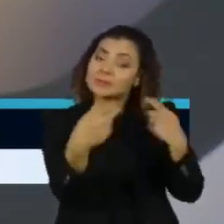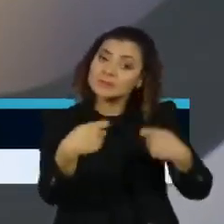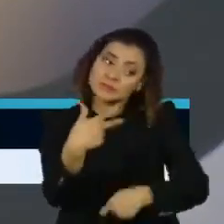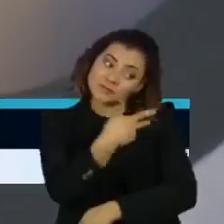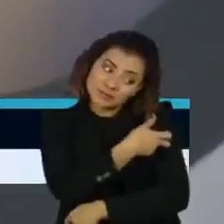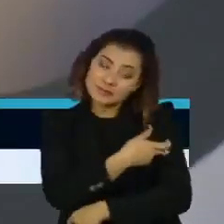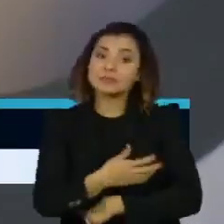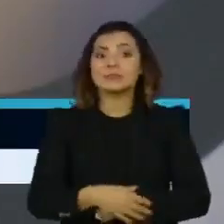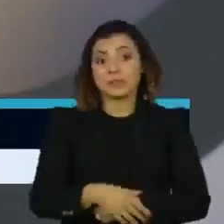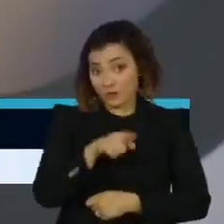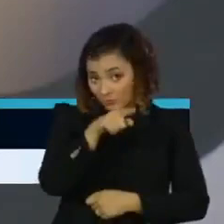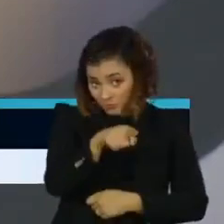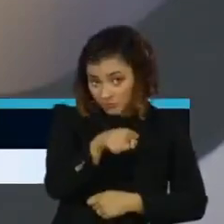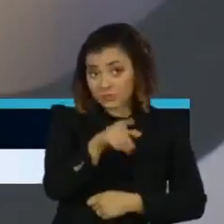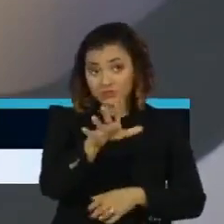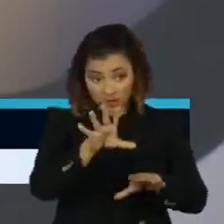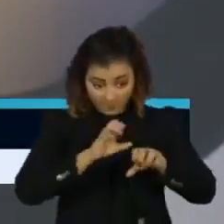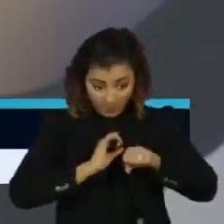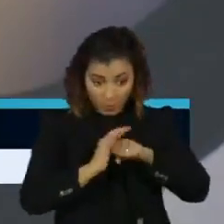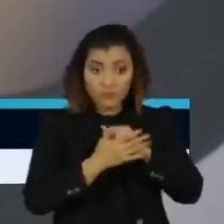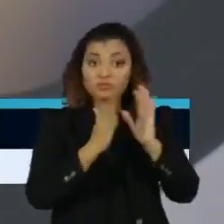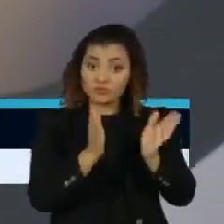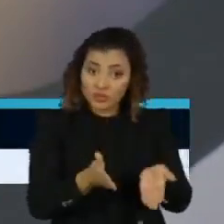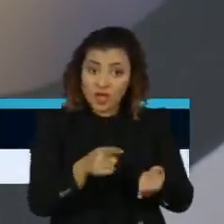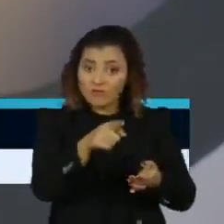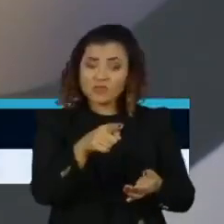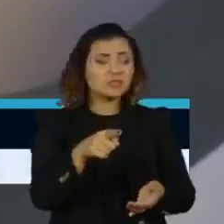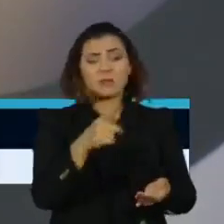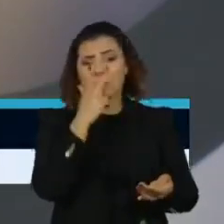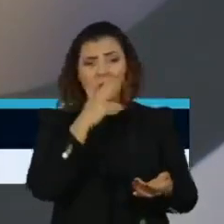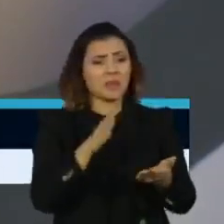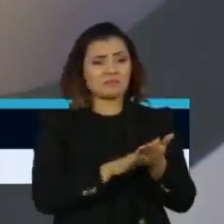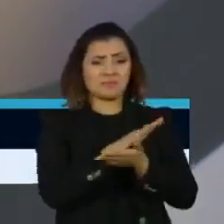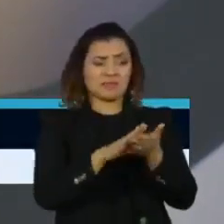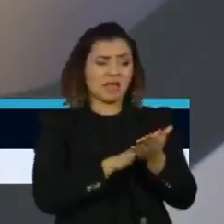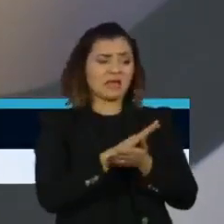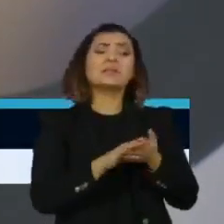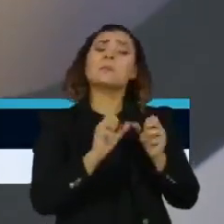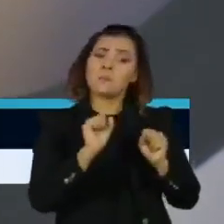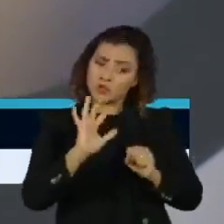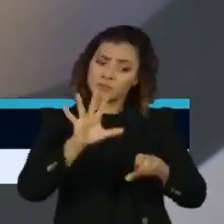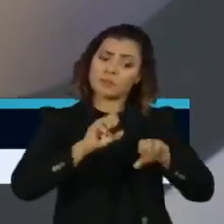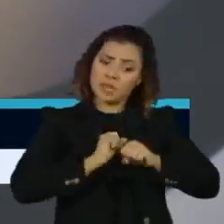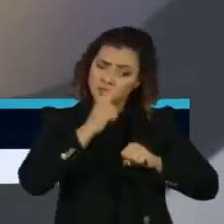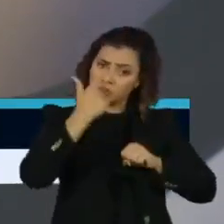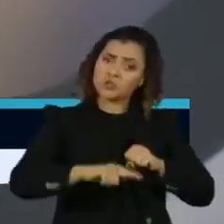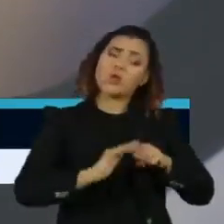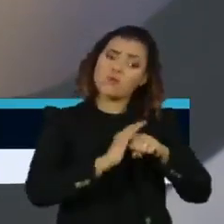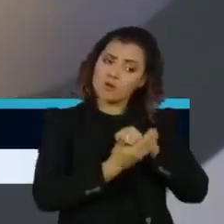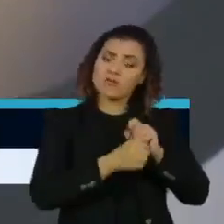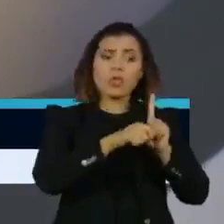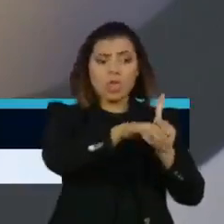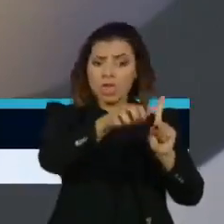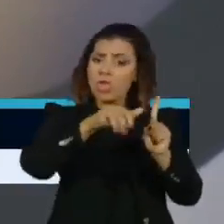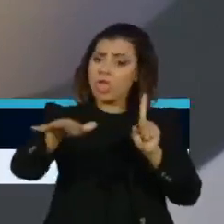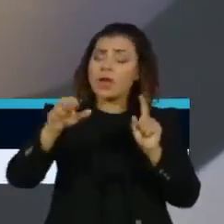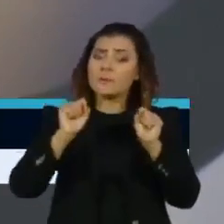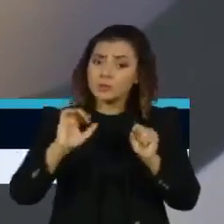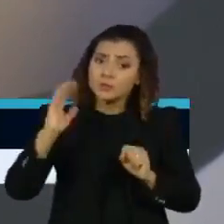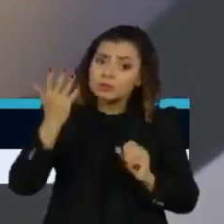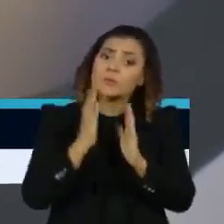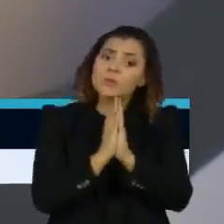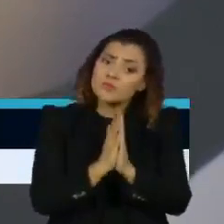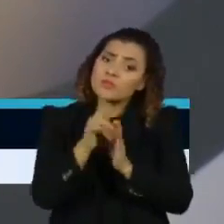O senhor já tendo tido com vídeos eu não está isento da próxima e não está isento de determinado doença Então